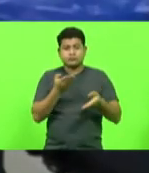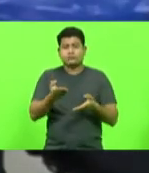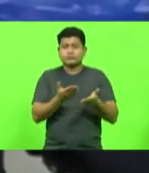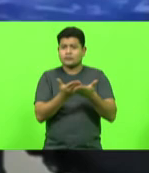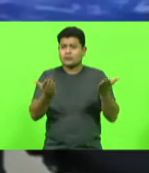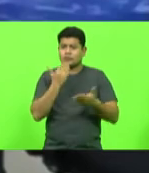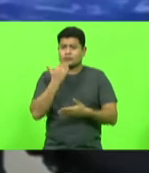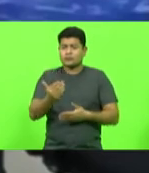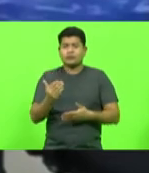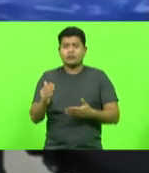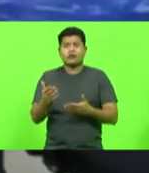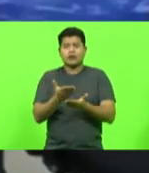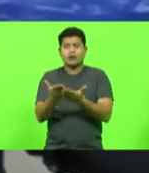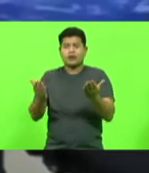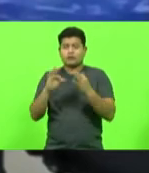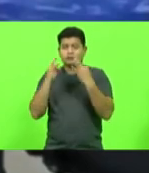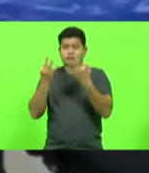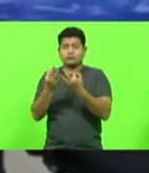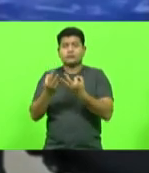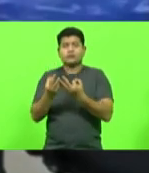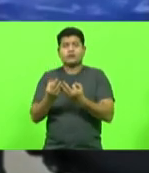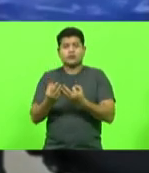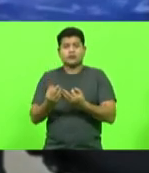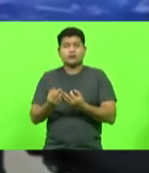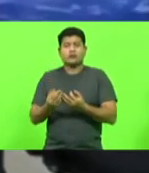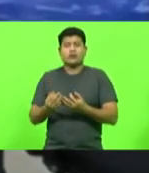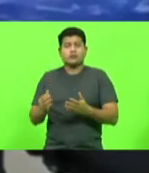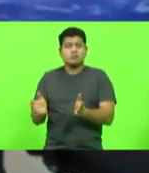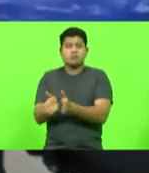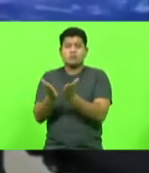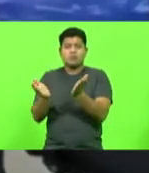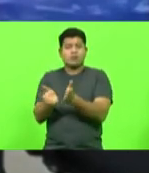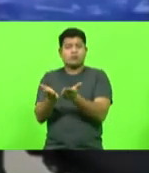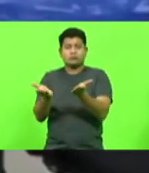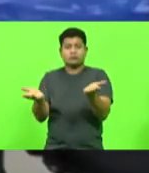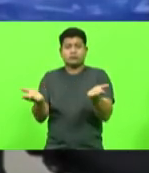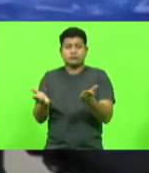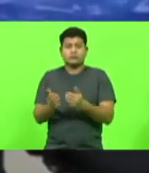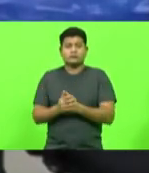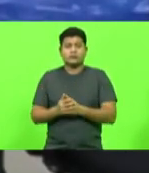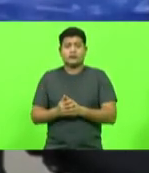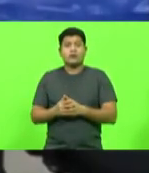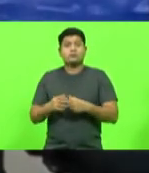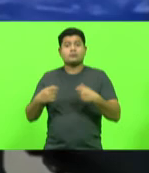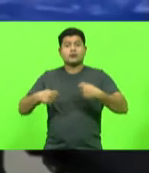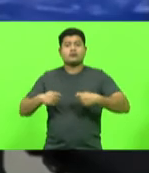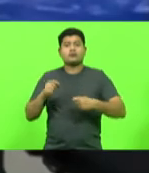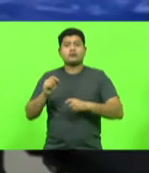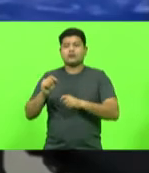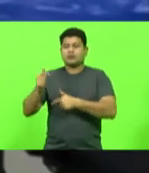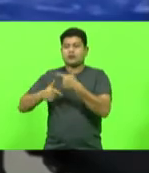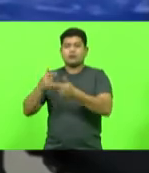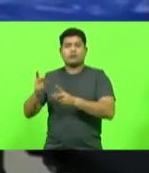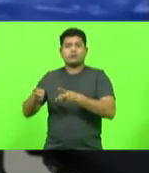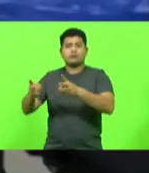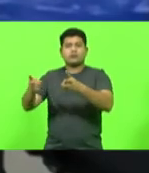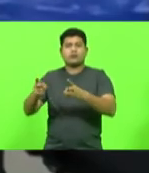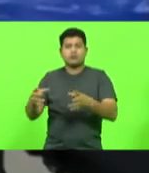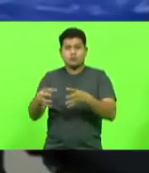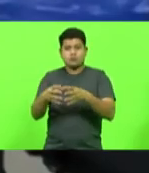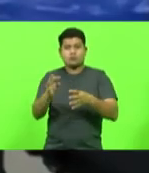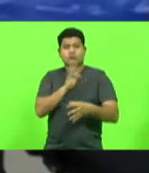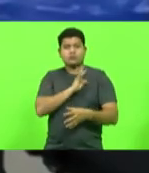mais vulneráveis no estado de Santa Catarina. A gente precisa ter serviços continuados com equipes técnicas, com